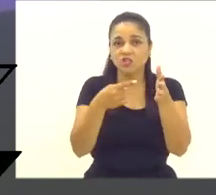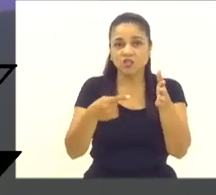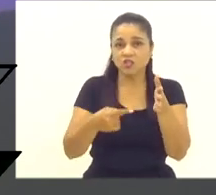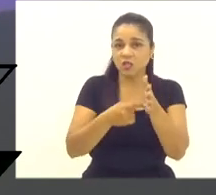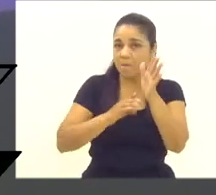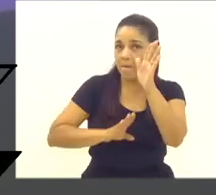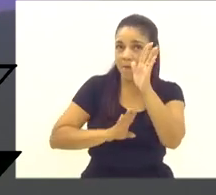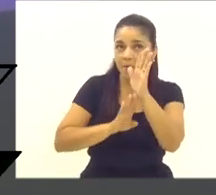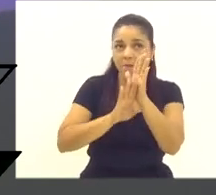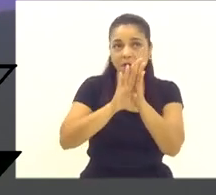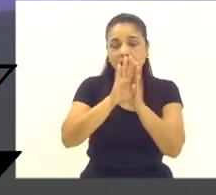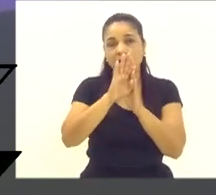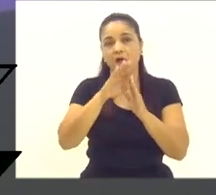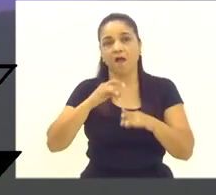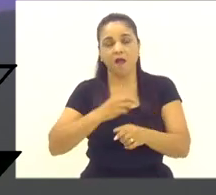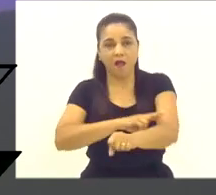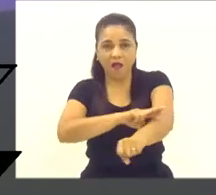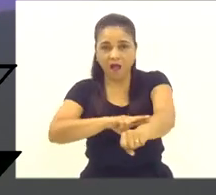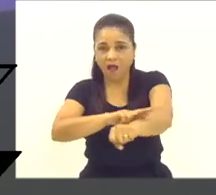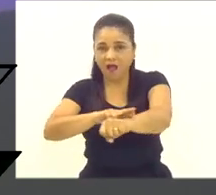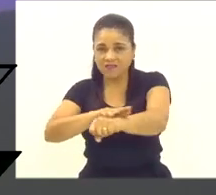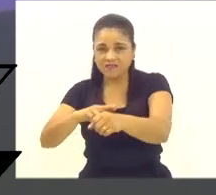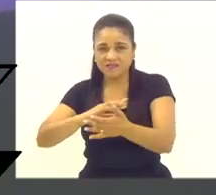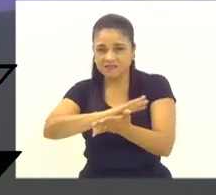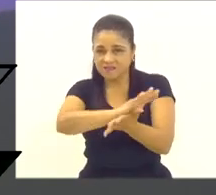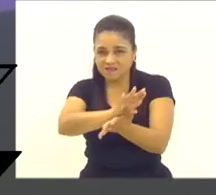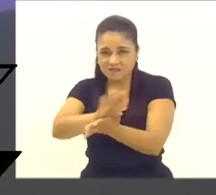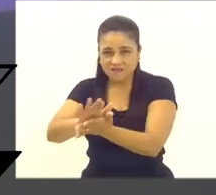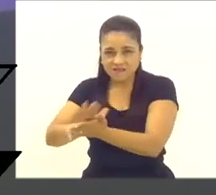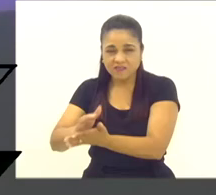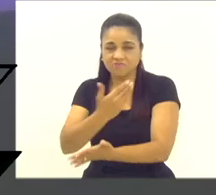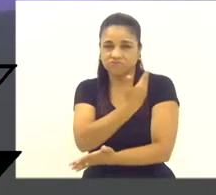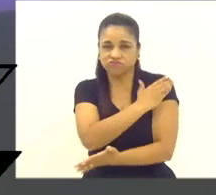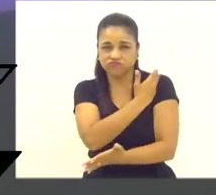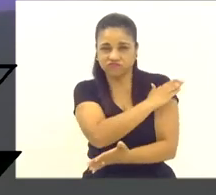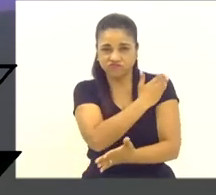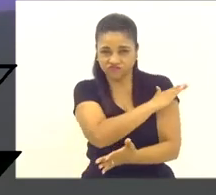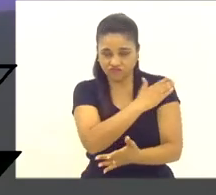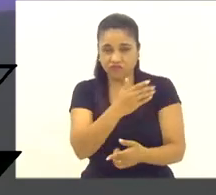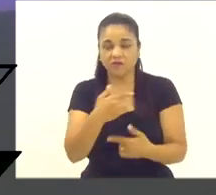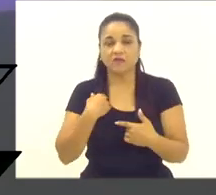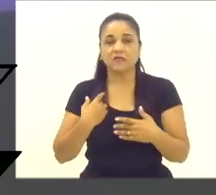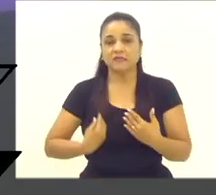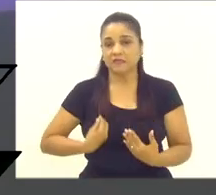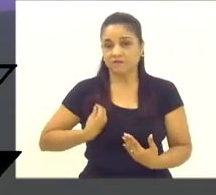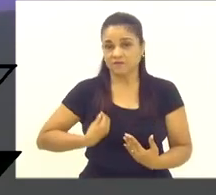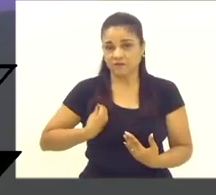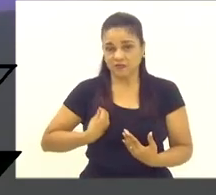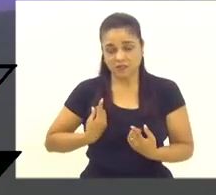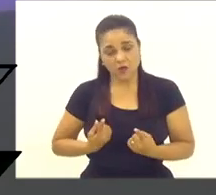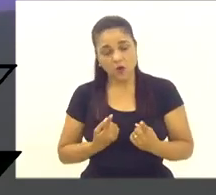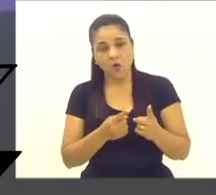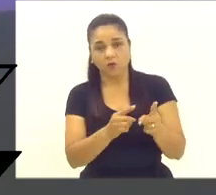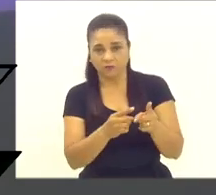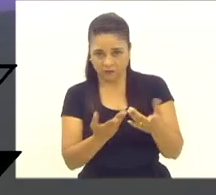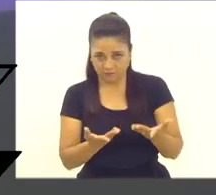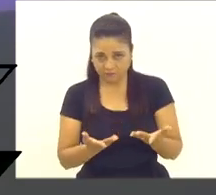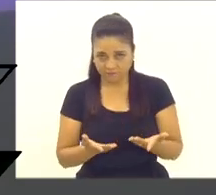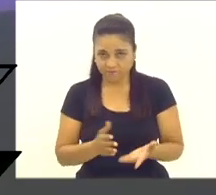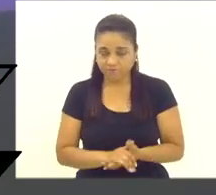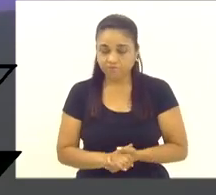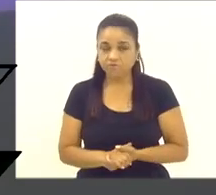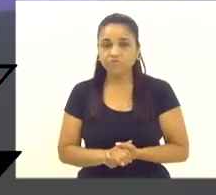xenofobia Apologia em citação aos crimes contra a vida na internet né E nós